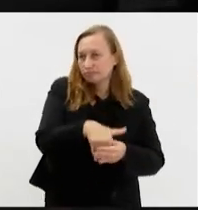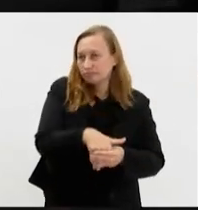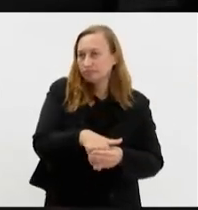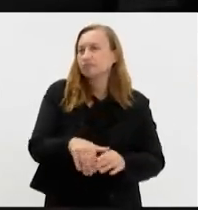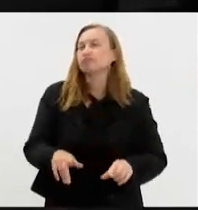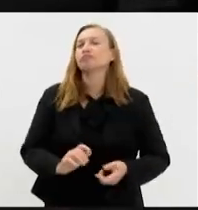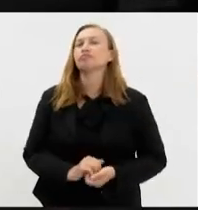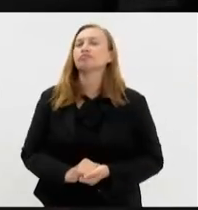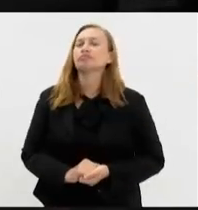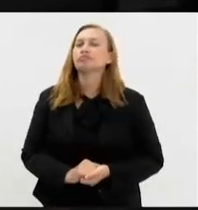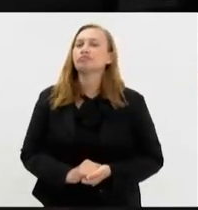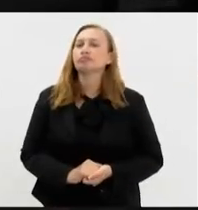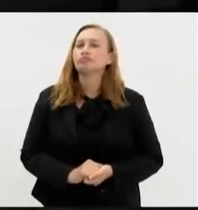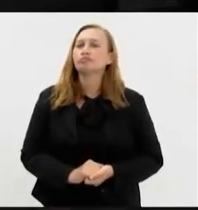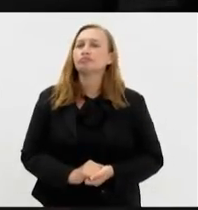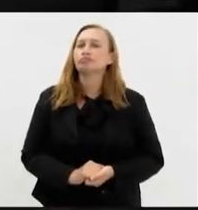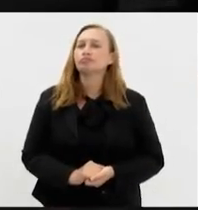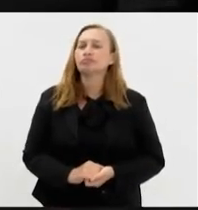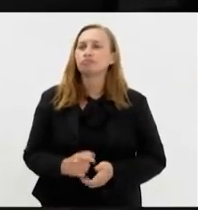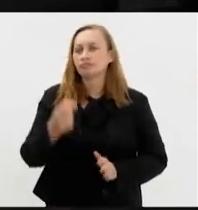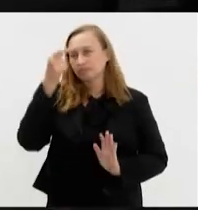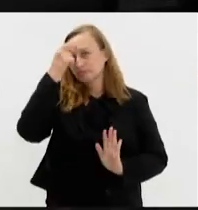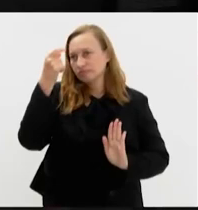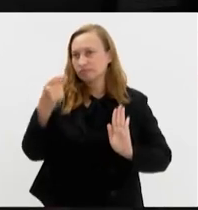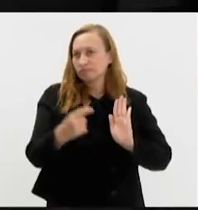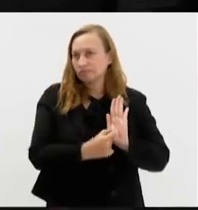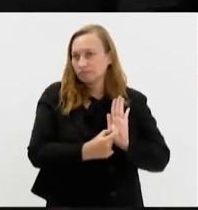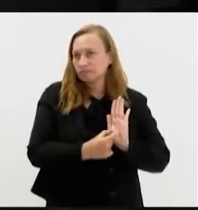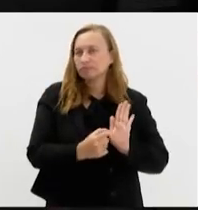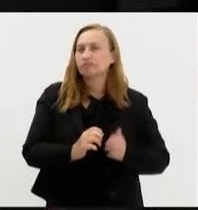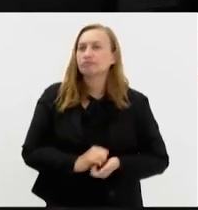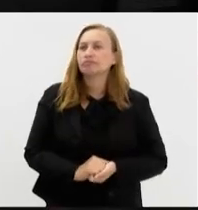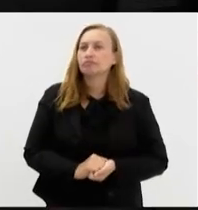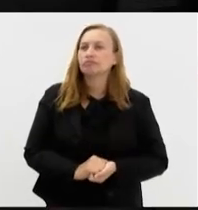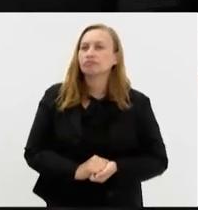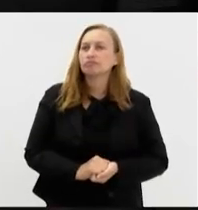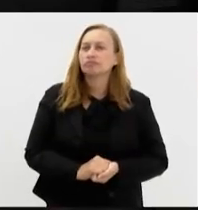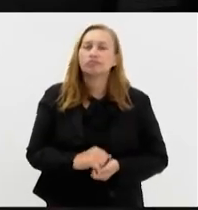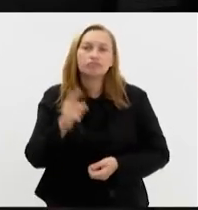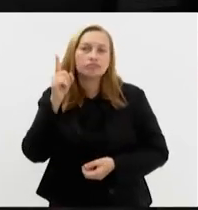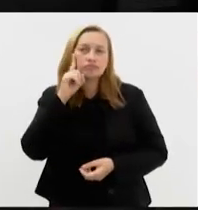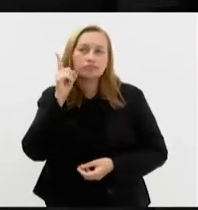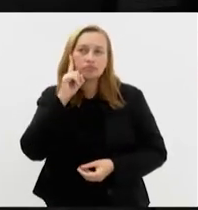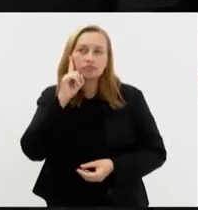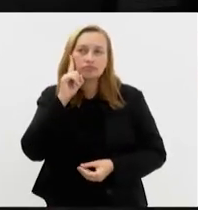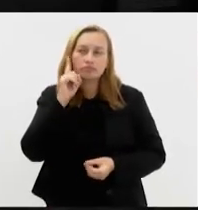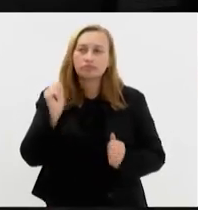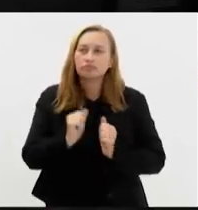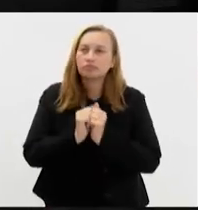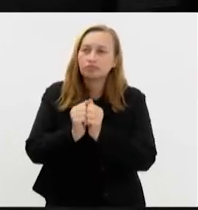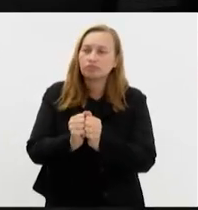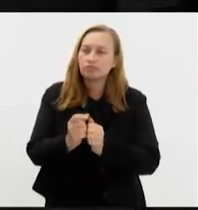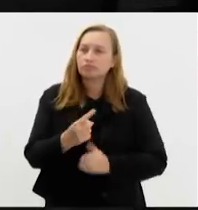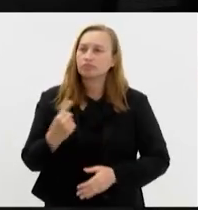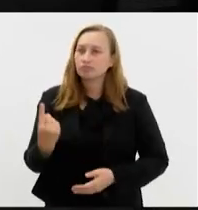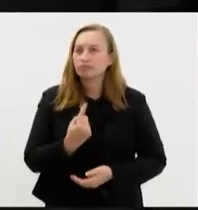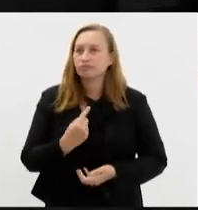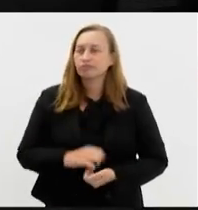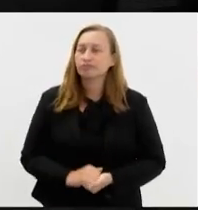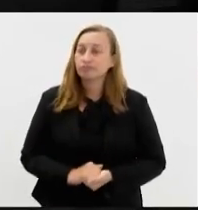originário o trato da inteligência artificial que nos envolve cotidianamente Dr